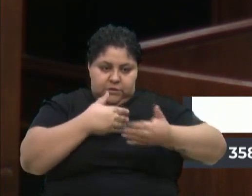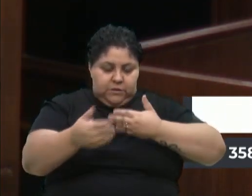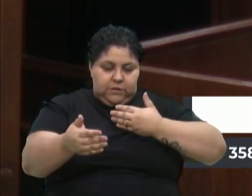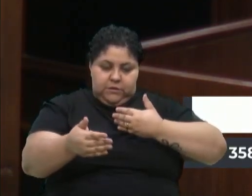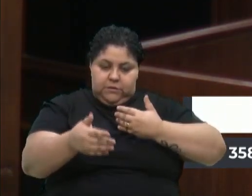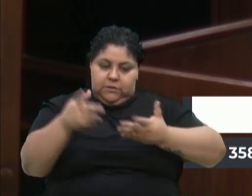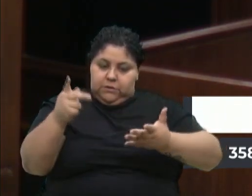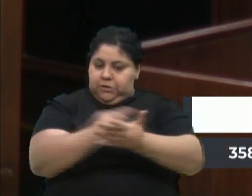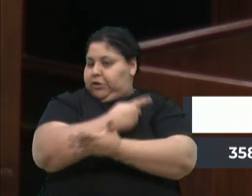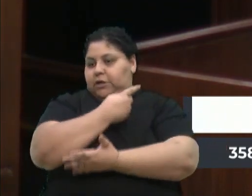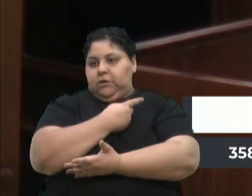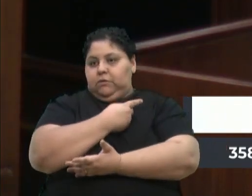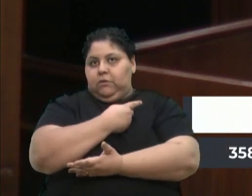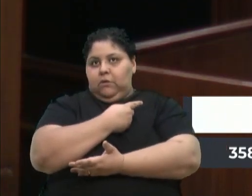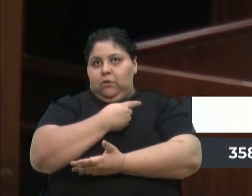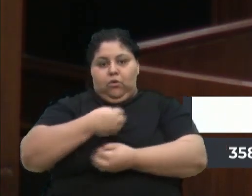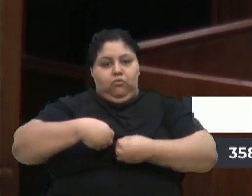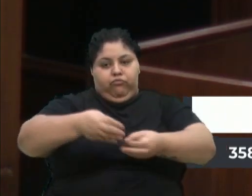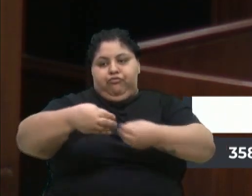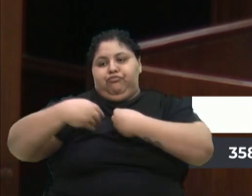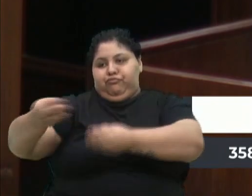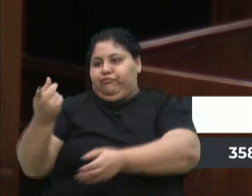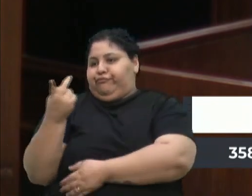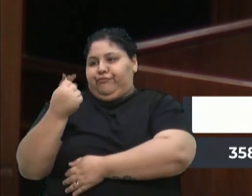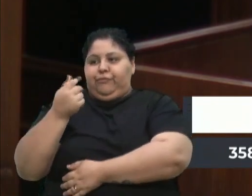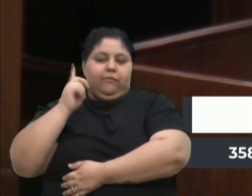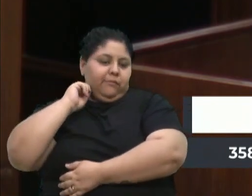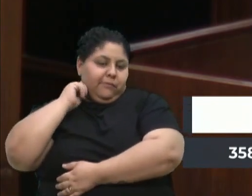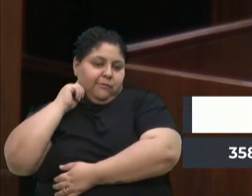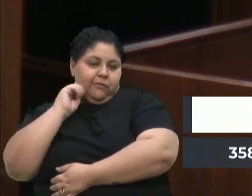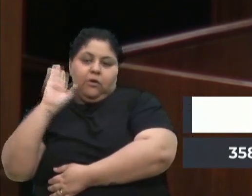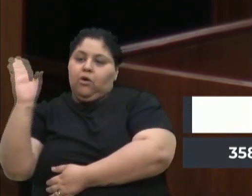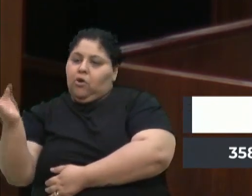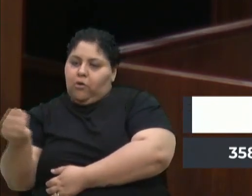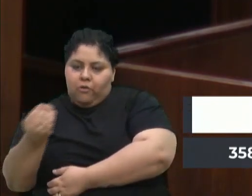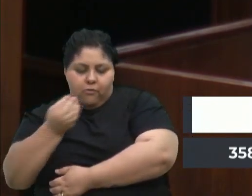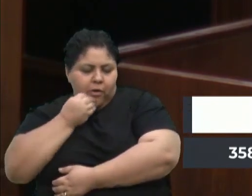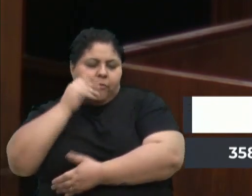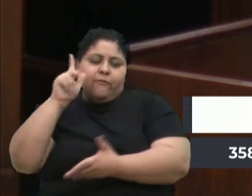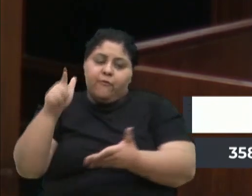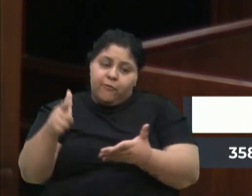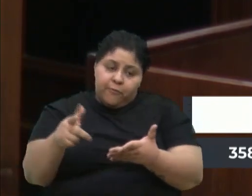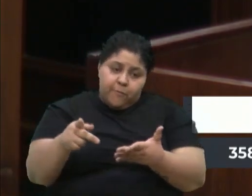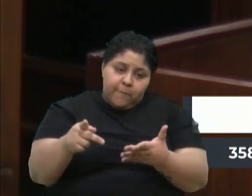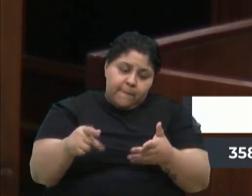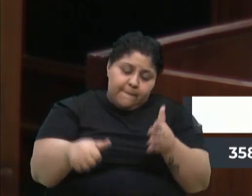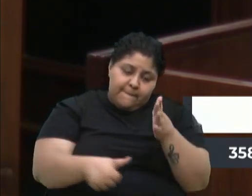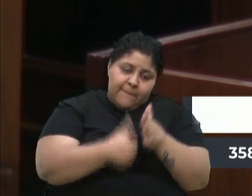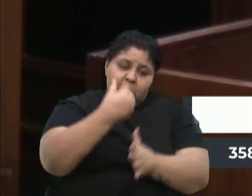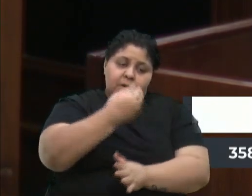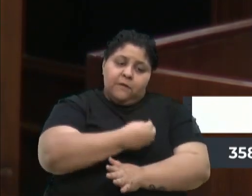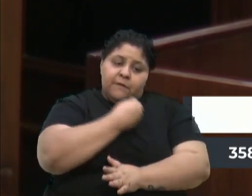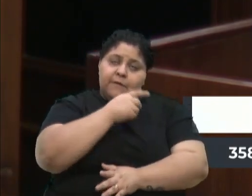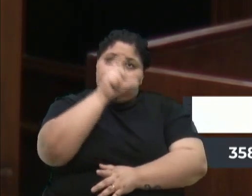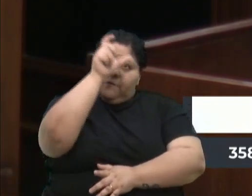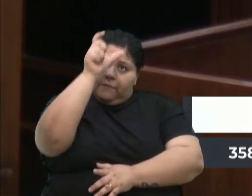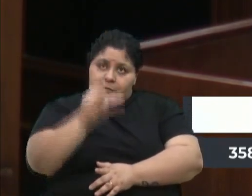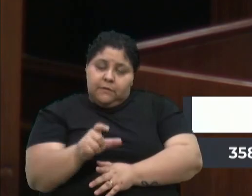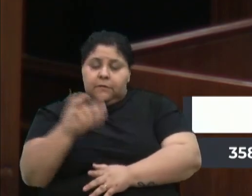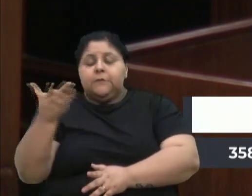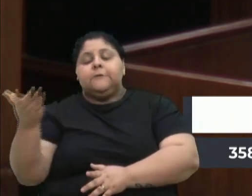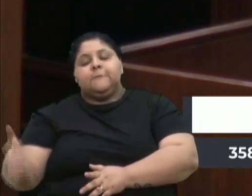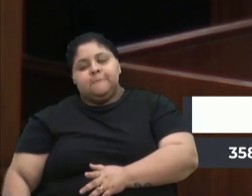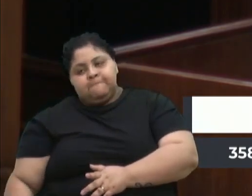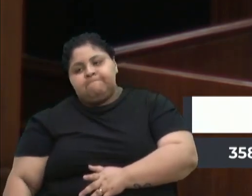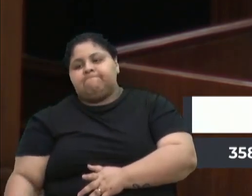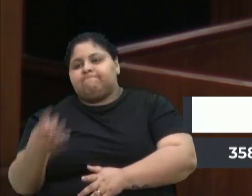dinheiro fora. Mas nós íamos, com certeza, melhorar a vida das pessoas. Então, o vereador Camires, mais uma vez, sempre teve